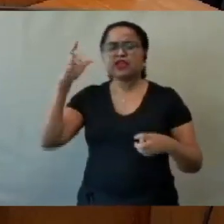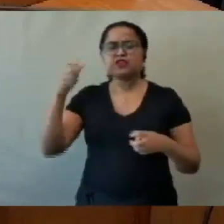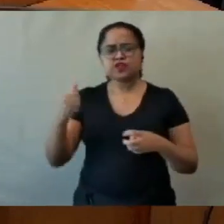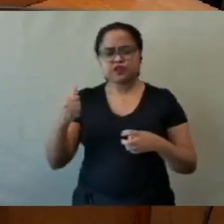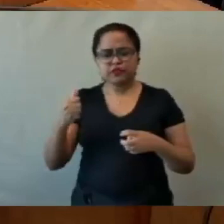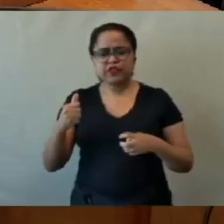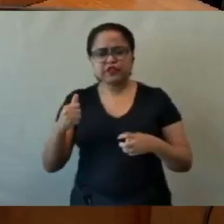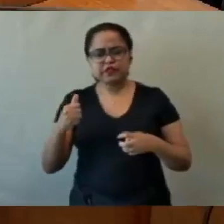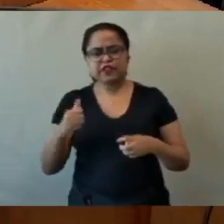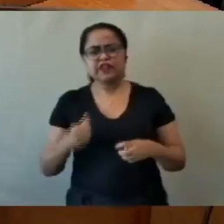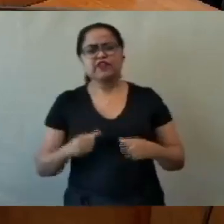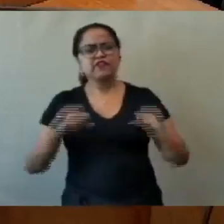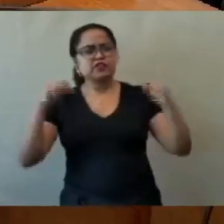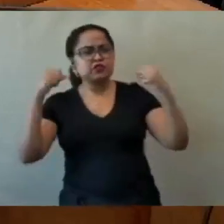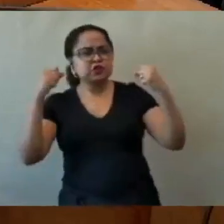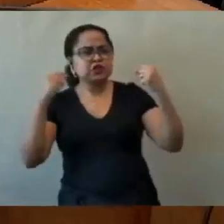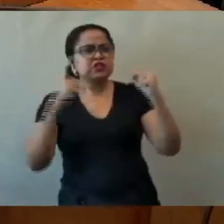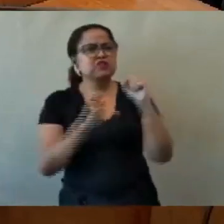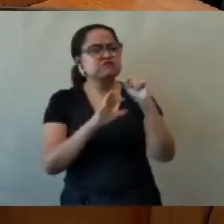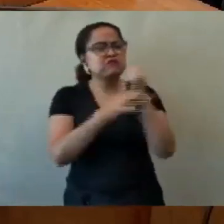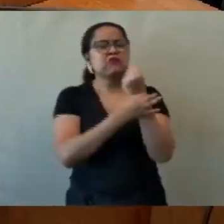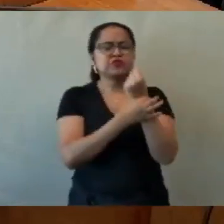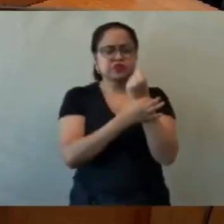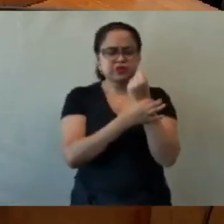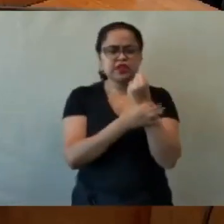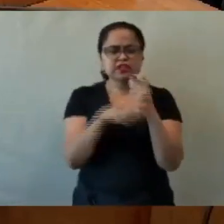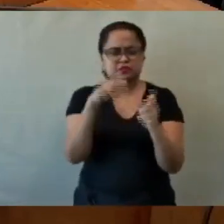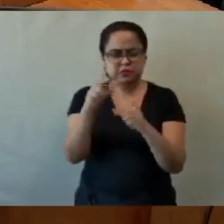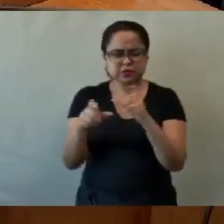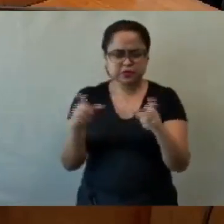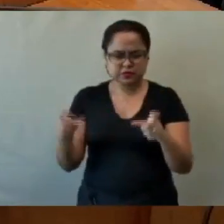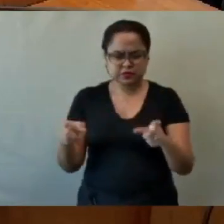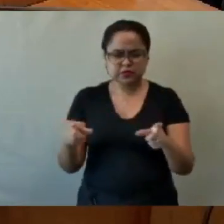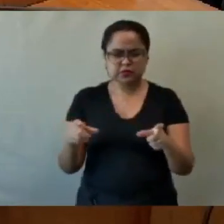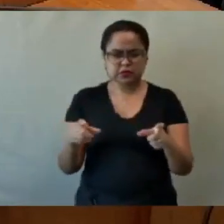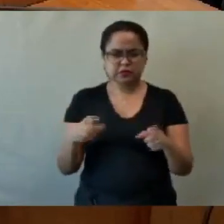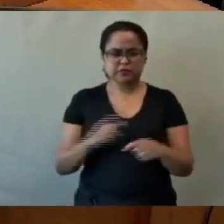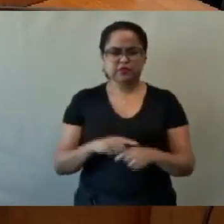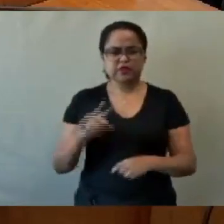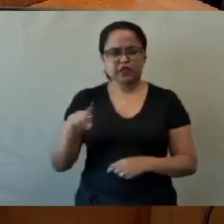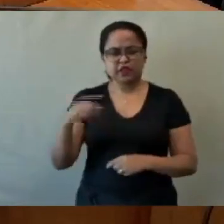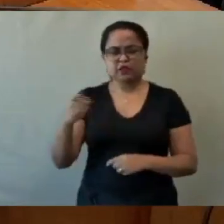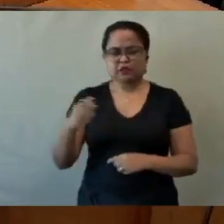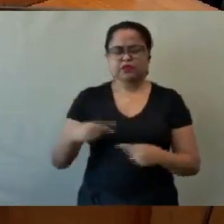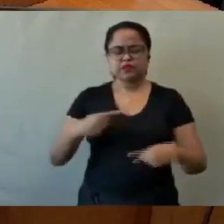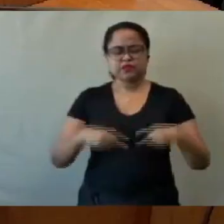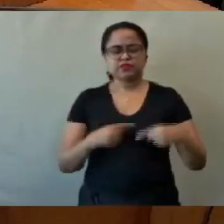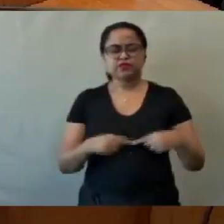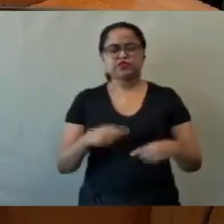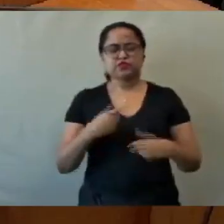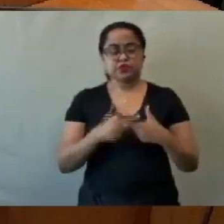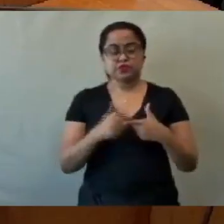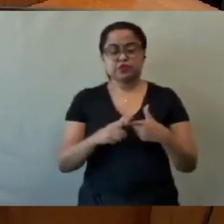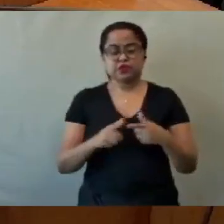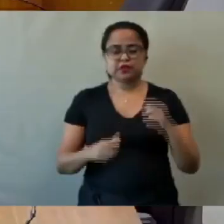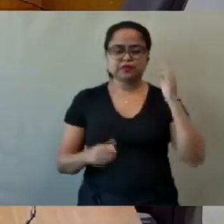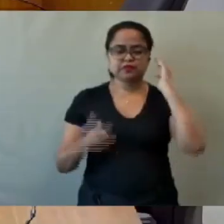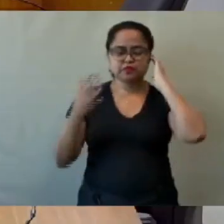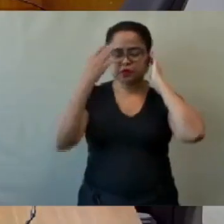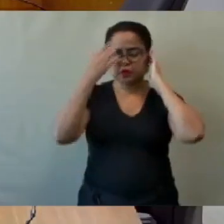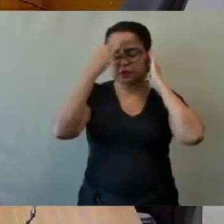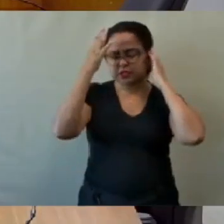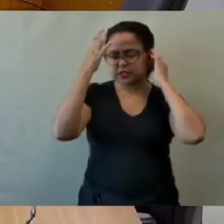em segurança. Então, é um pedido para ver como que a gente pode depois incidir sobre esse problema. Obrigada. Obrigada a você,